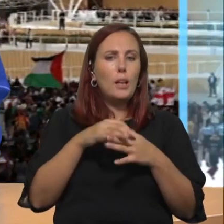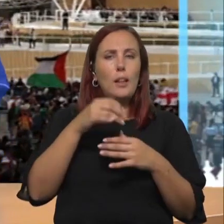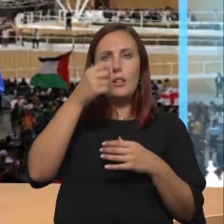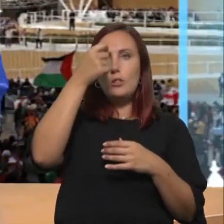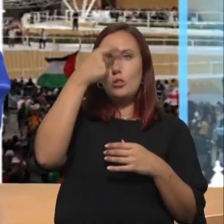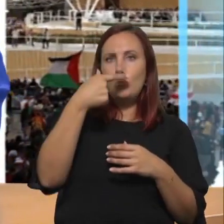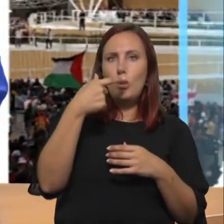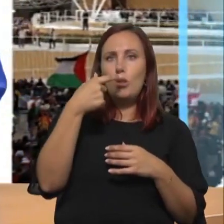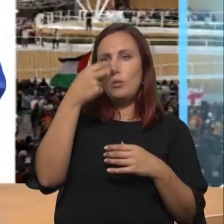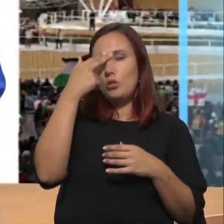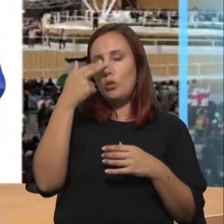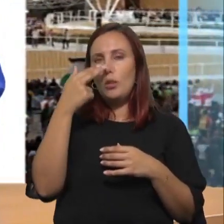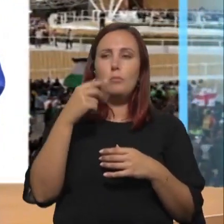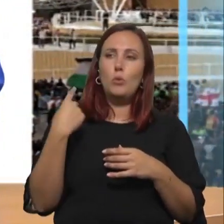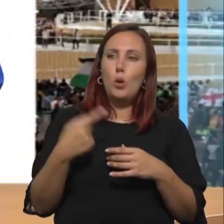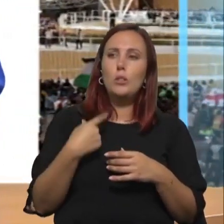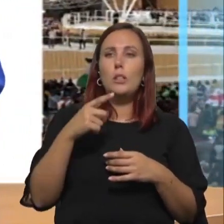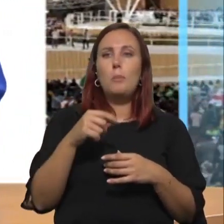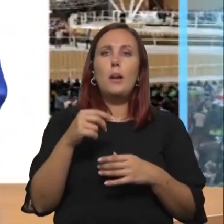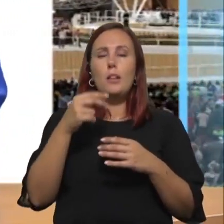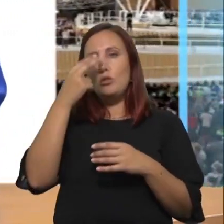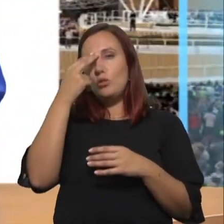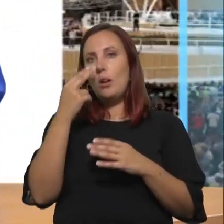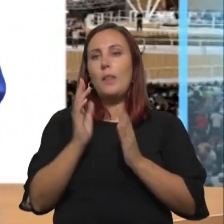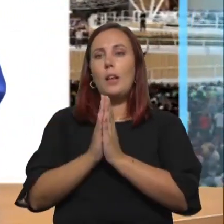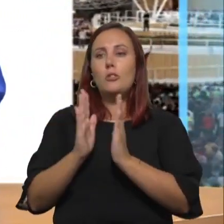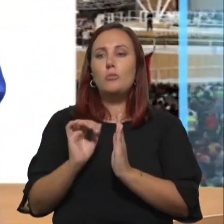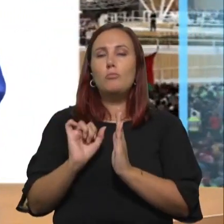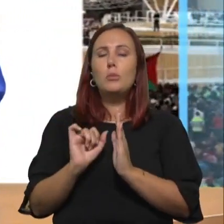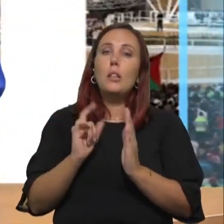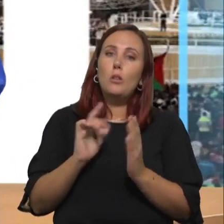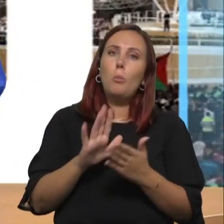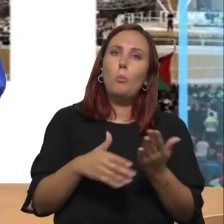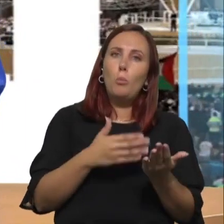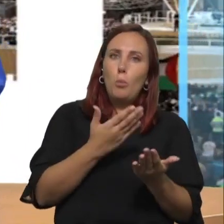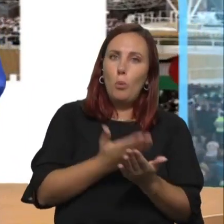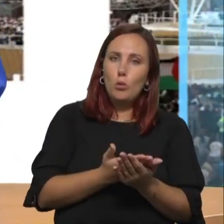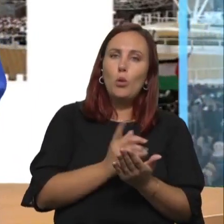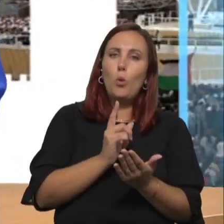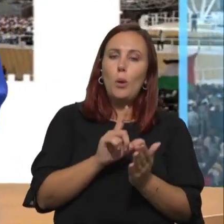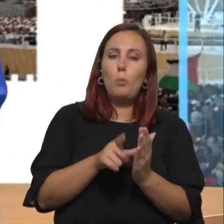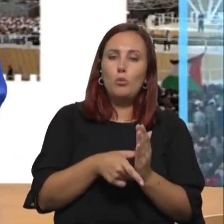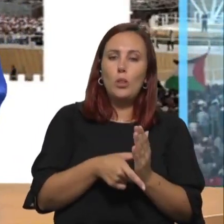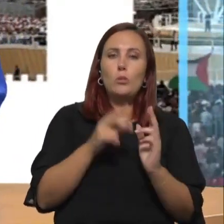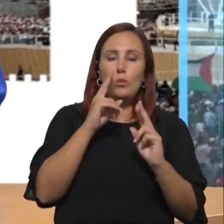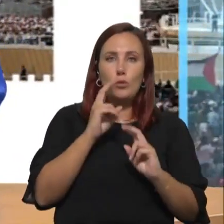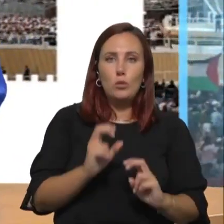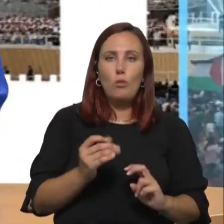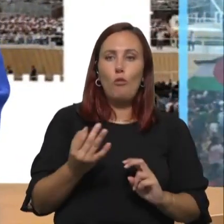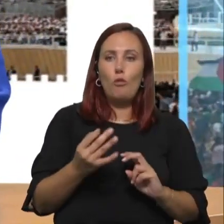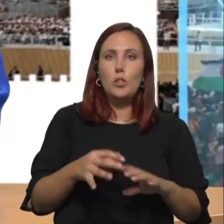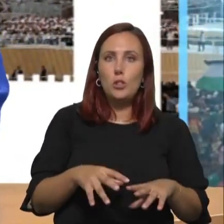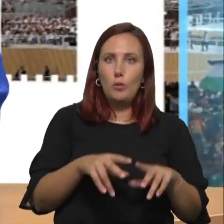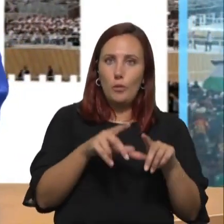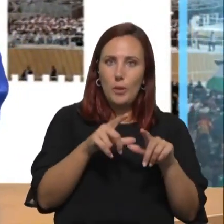história da Igreja. E daí temos feito esta proposta de realizarmos um projeto de investigação